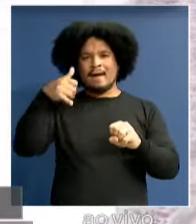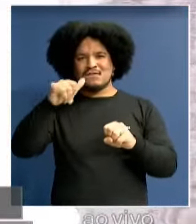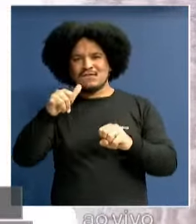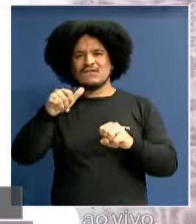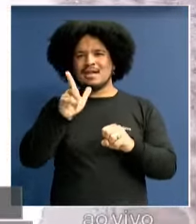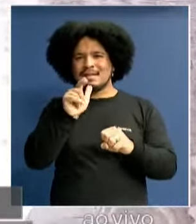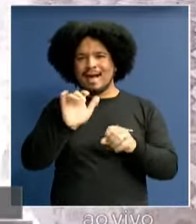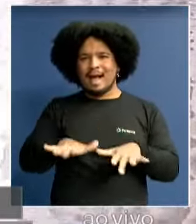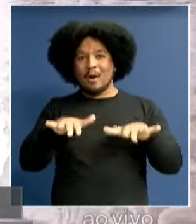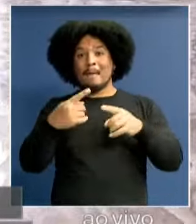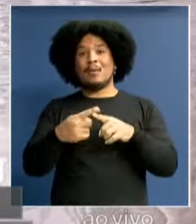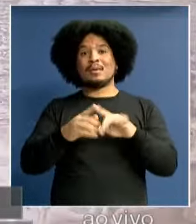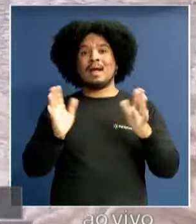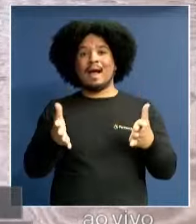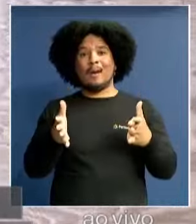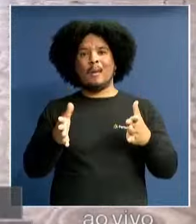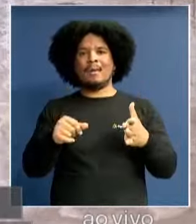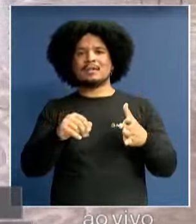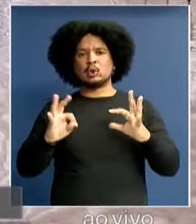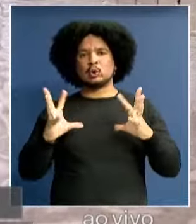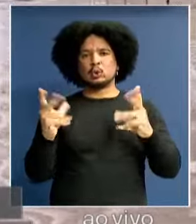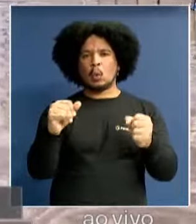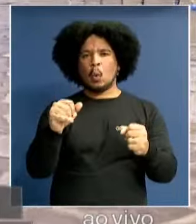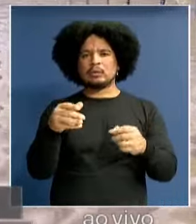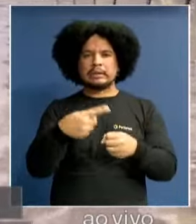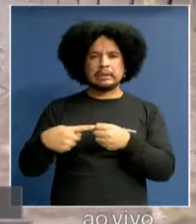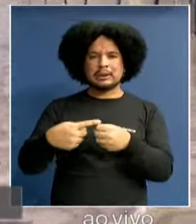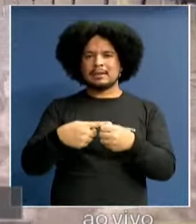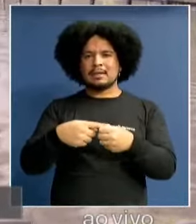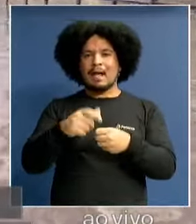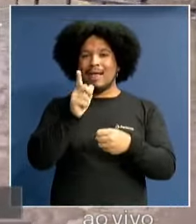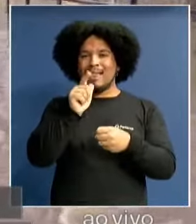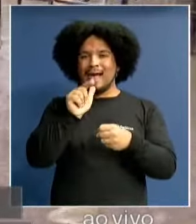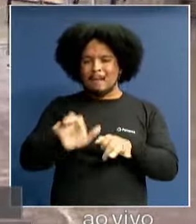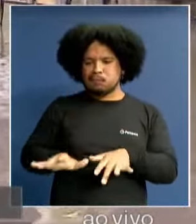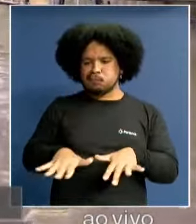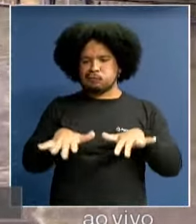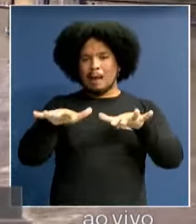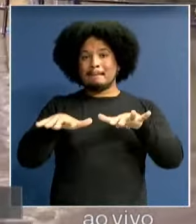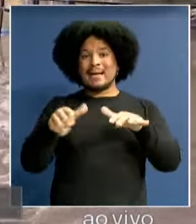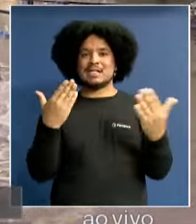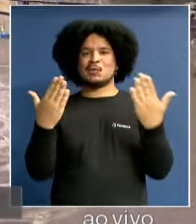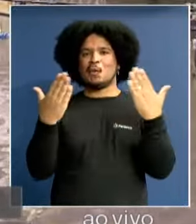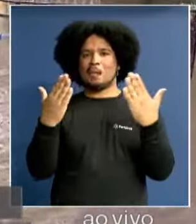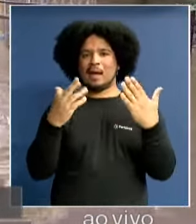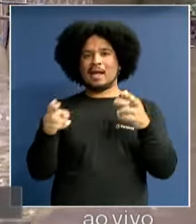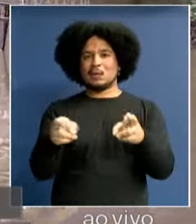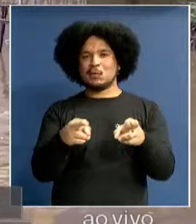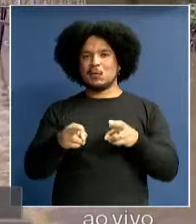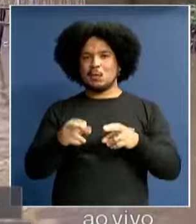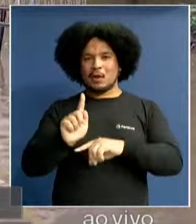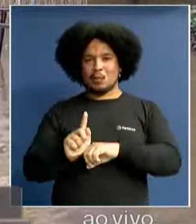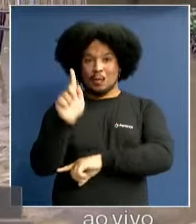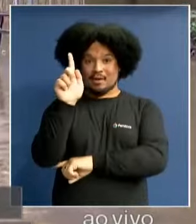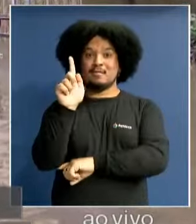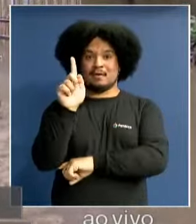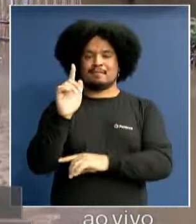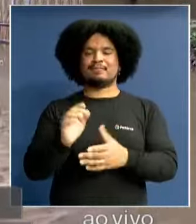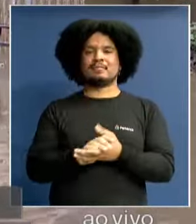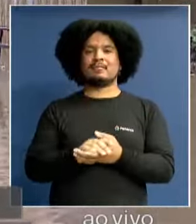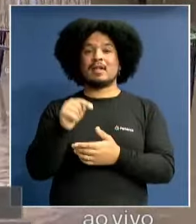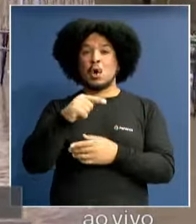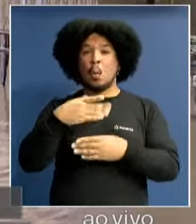cidade está mais alagada que o próprio Lago Guaíba. Rogério Aguiar vai mostrar lá ao fundo parte do muro da Mauá, esse que está segurando